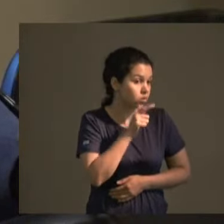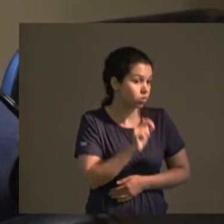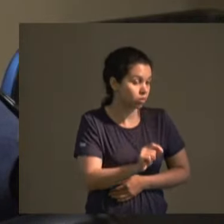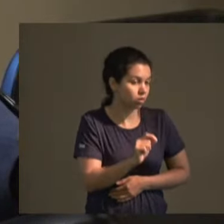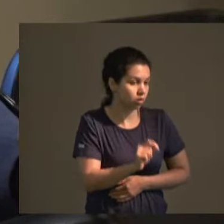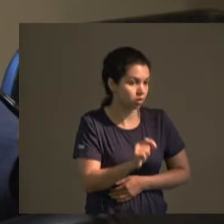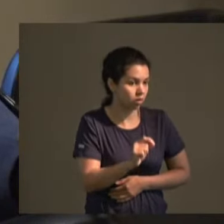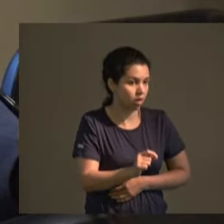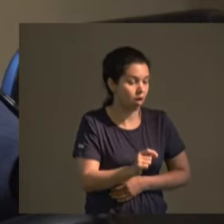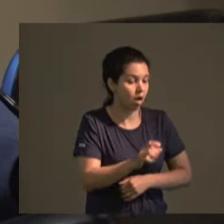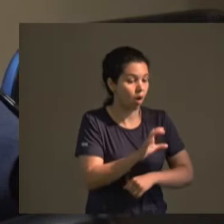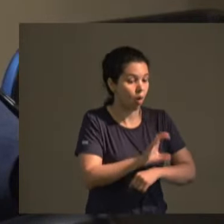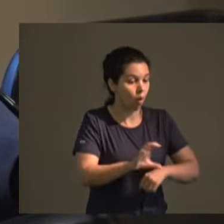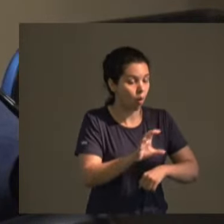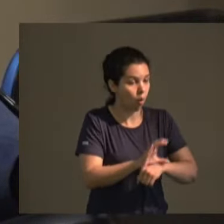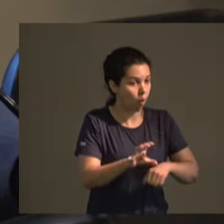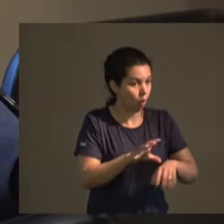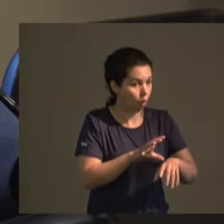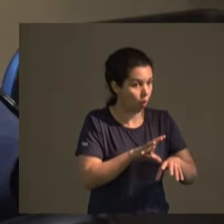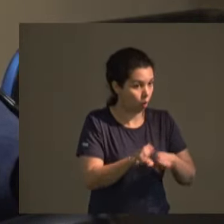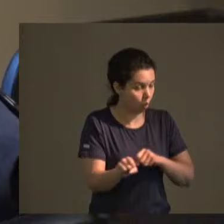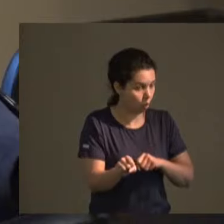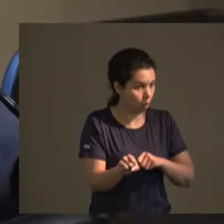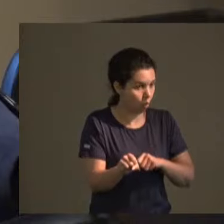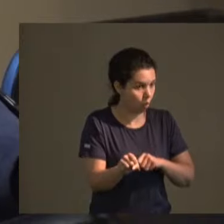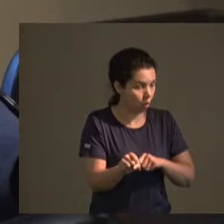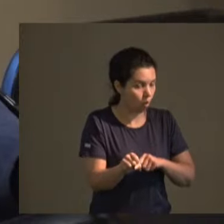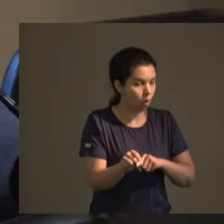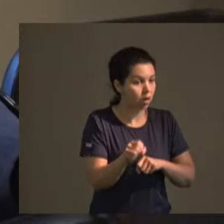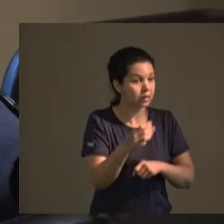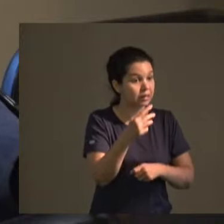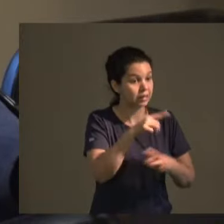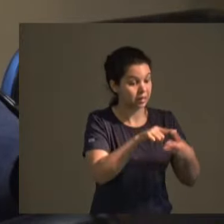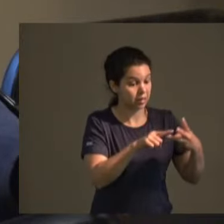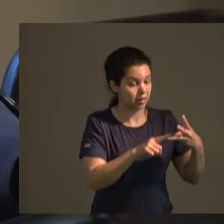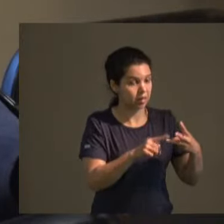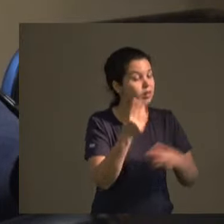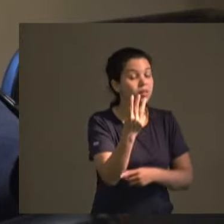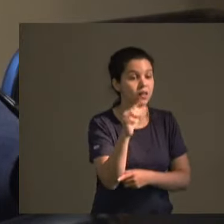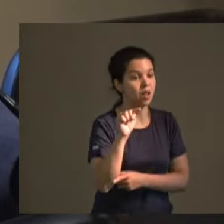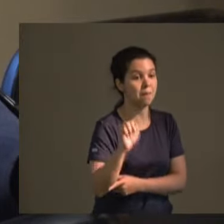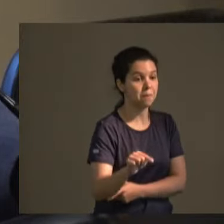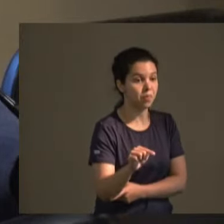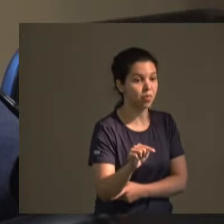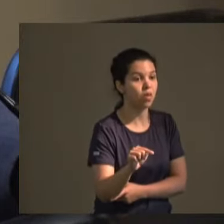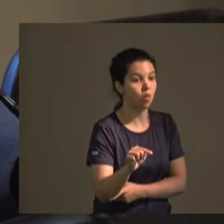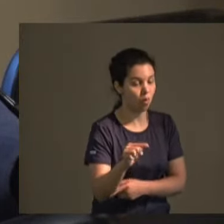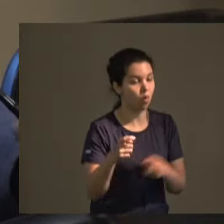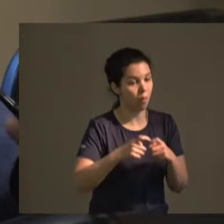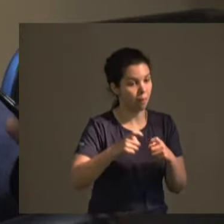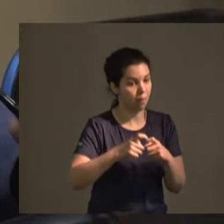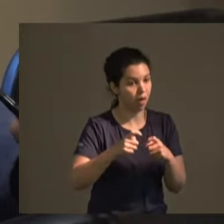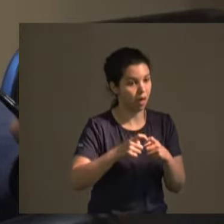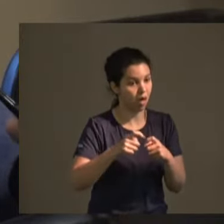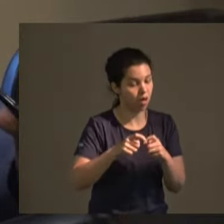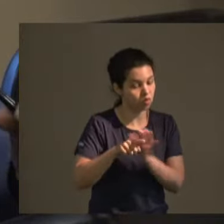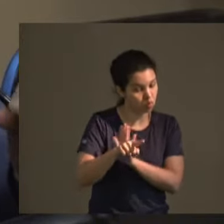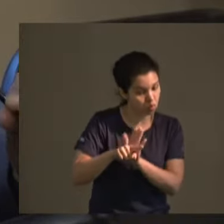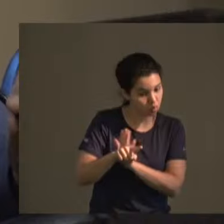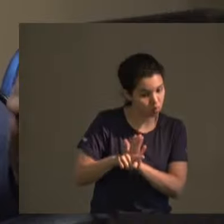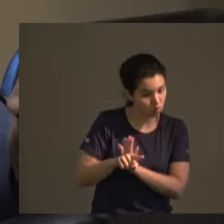capacitação de 3 mil peritos médicos que serão capacitados para conhecimento da